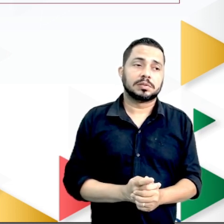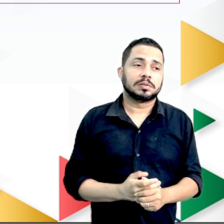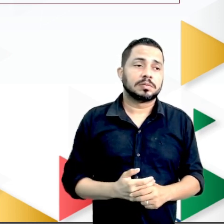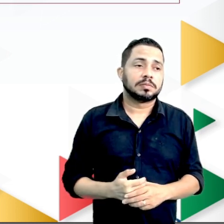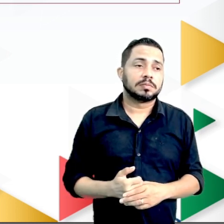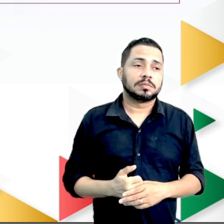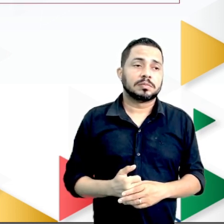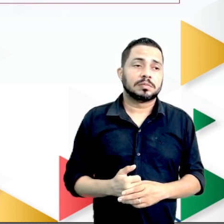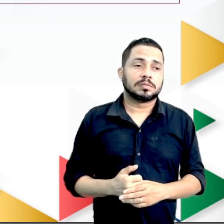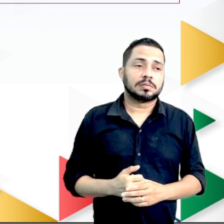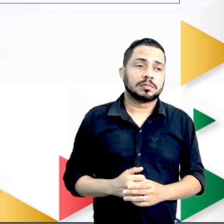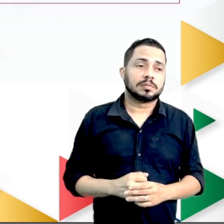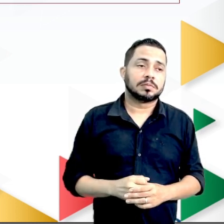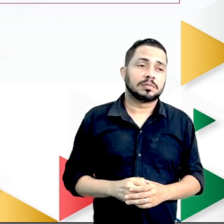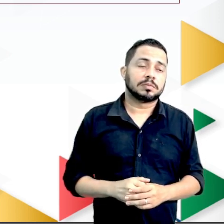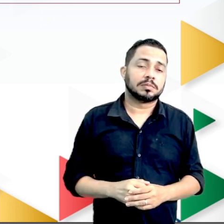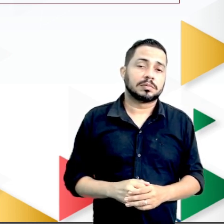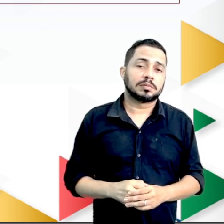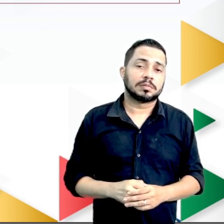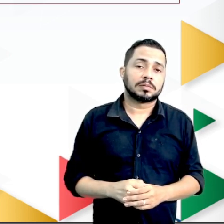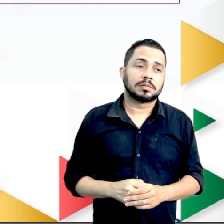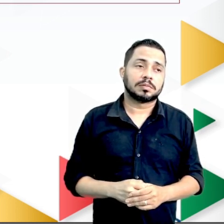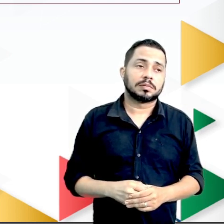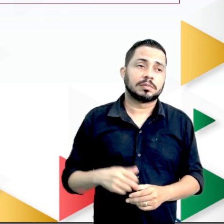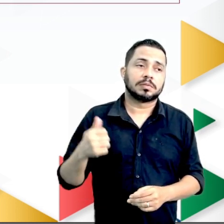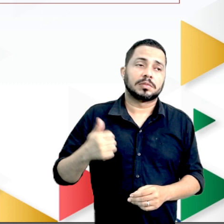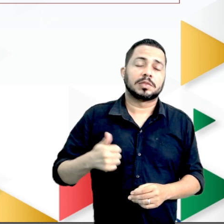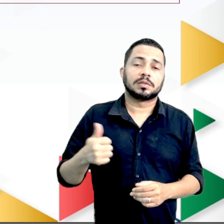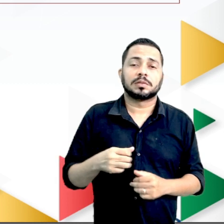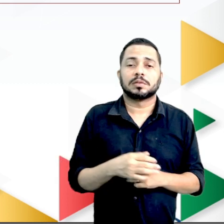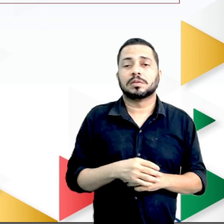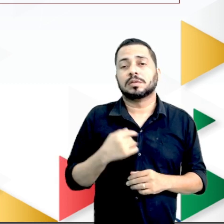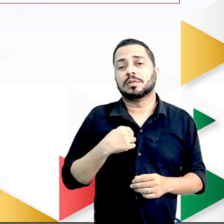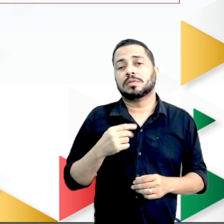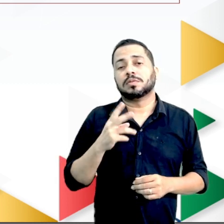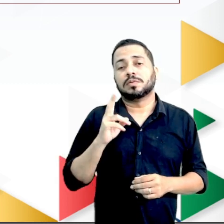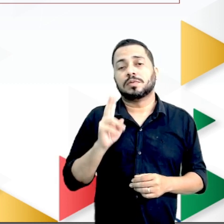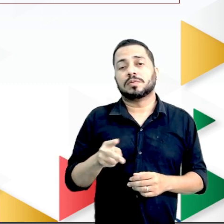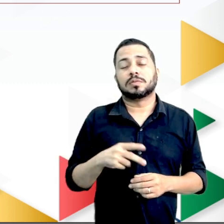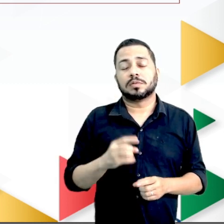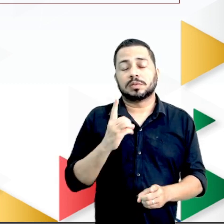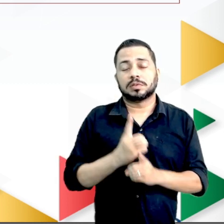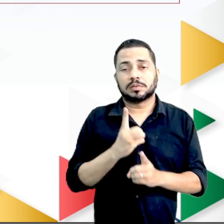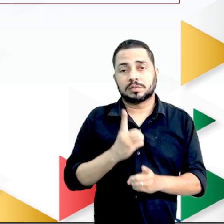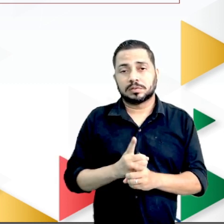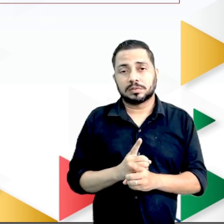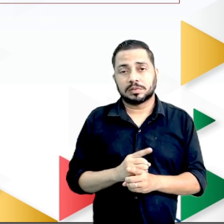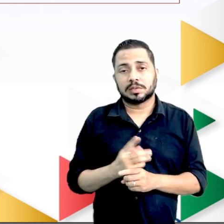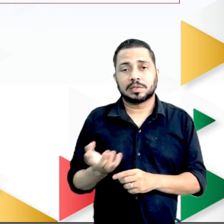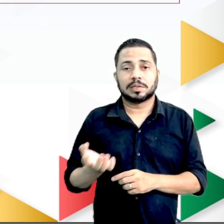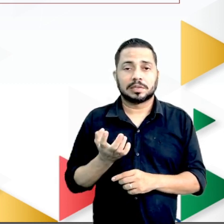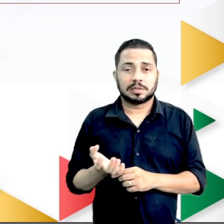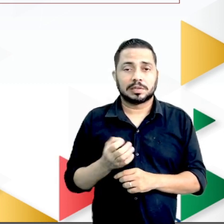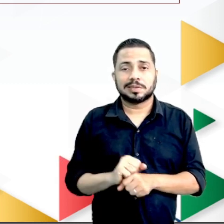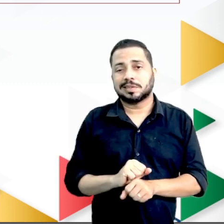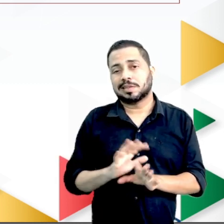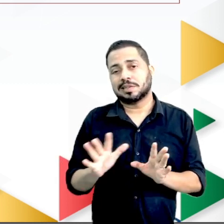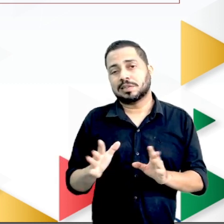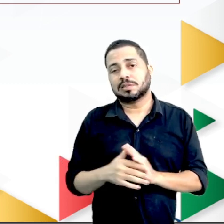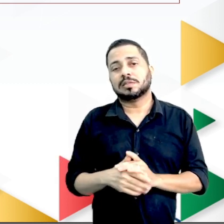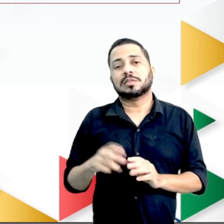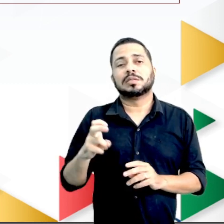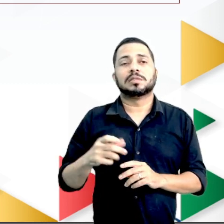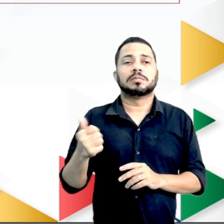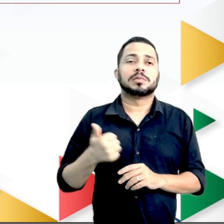ver? Vamos lá, então. Para a primeira, eu vou descobrir aí, ele quer, claro, né, os 5